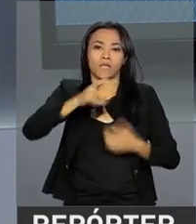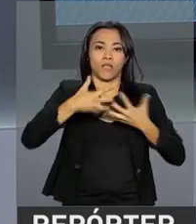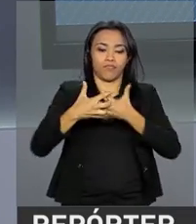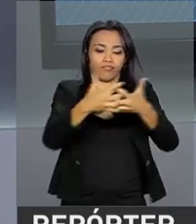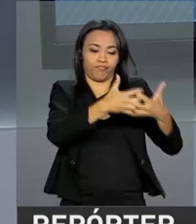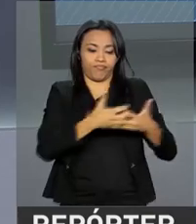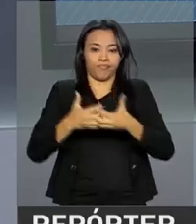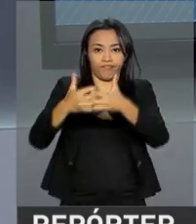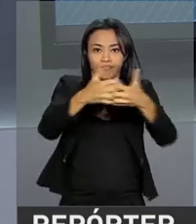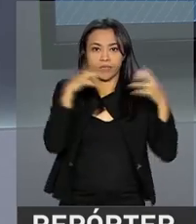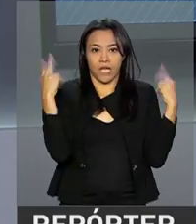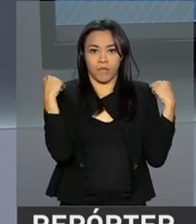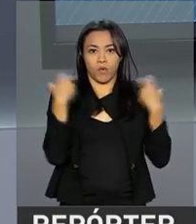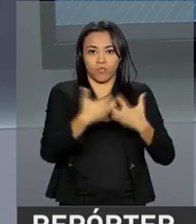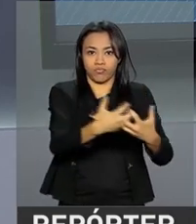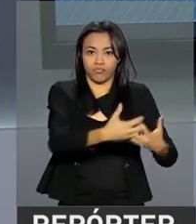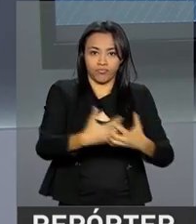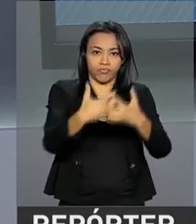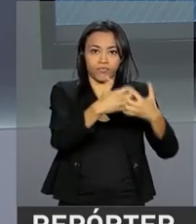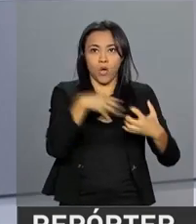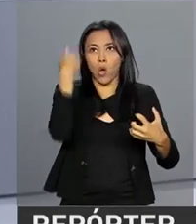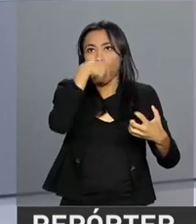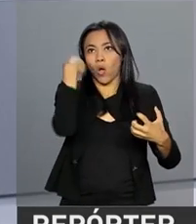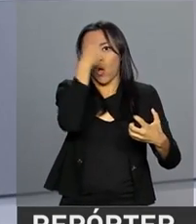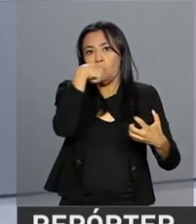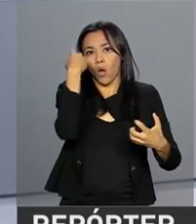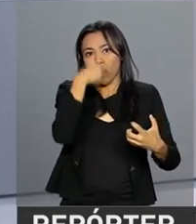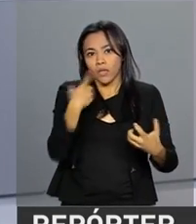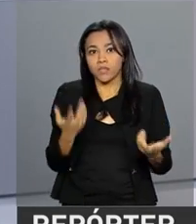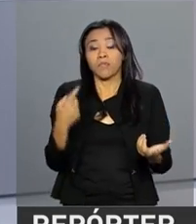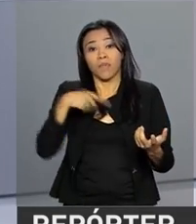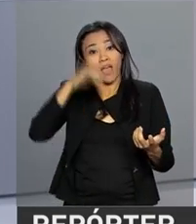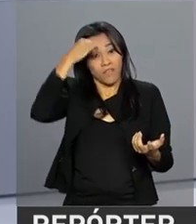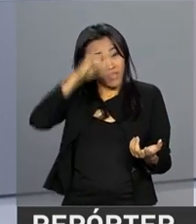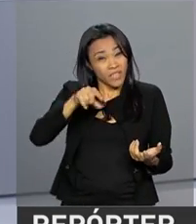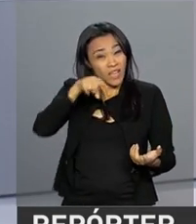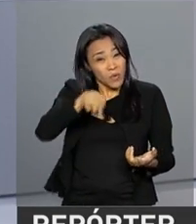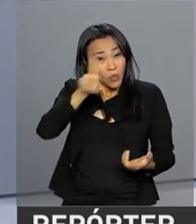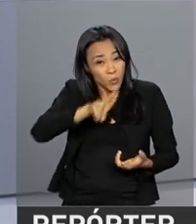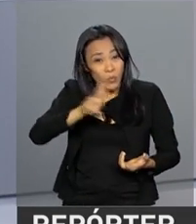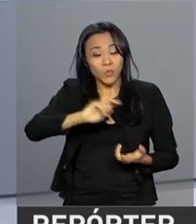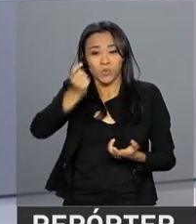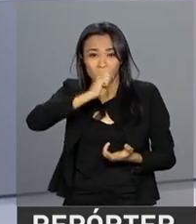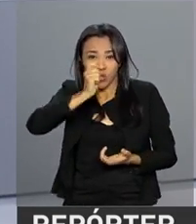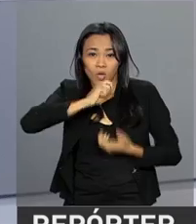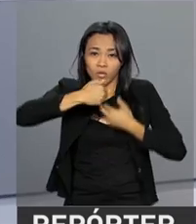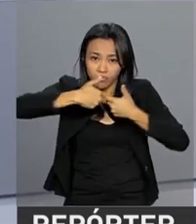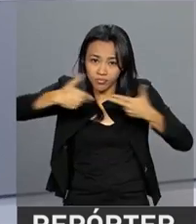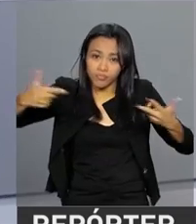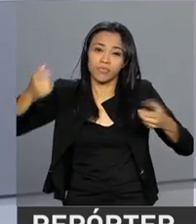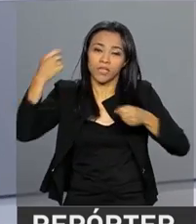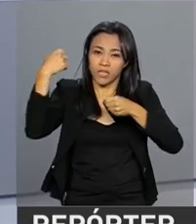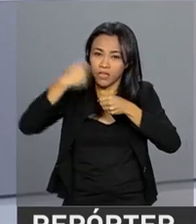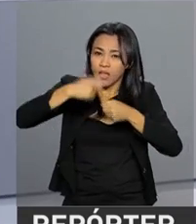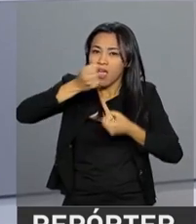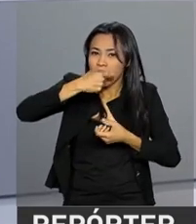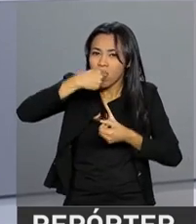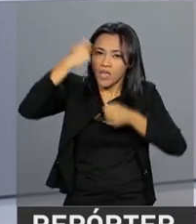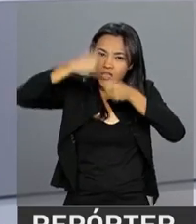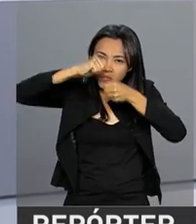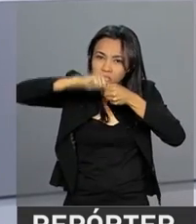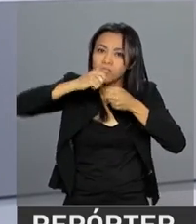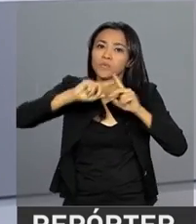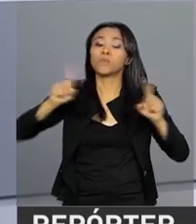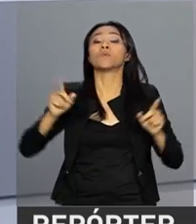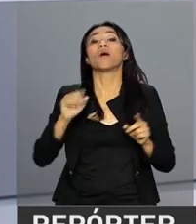enfrentam jornadas longas de trabalho para combater o uso de drogas e aumentar a segurança nas estradas o departamento nacional